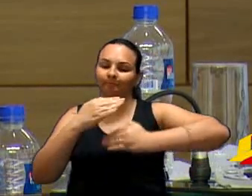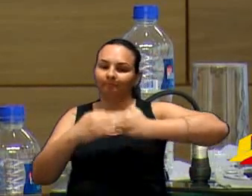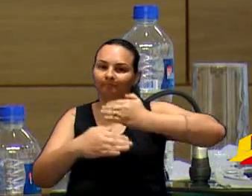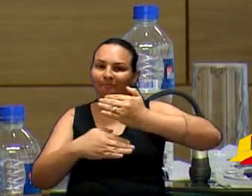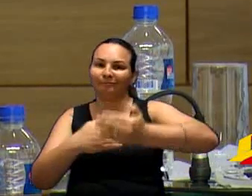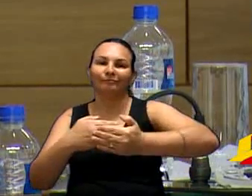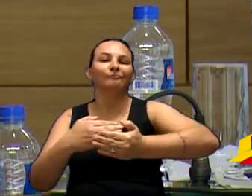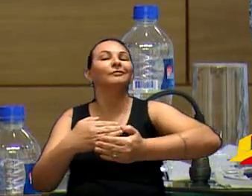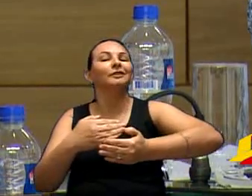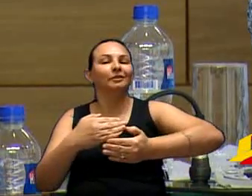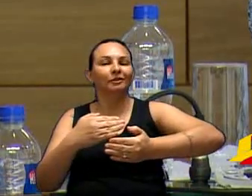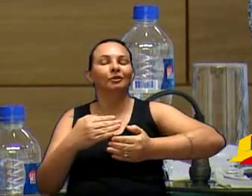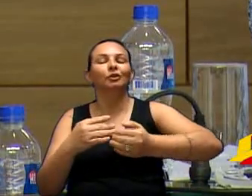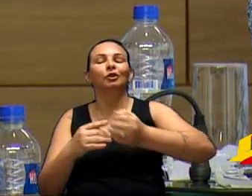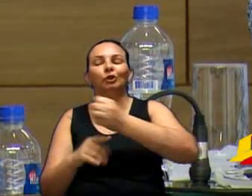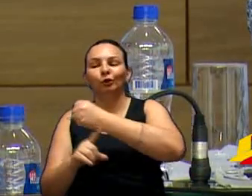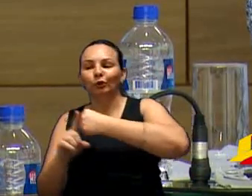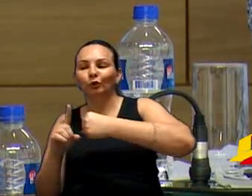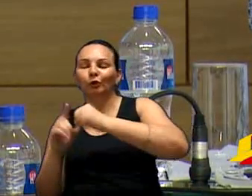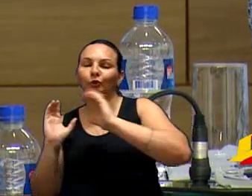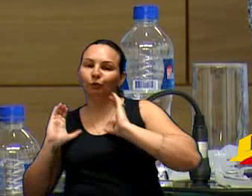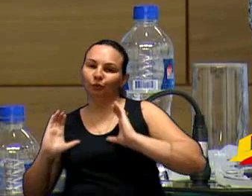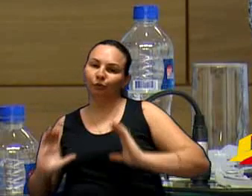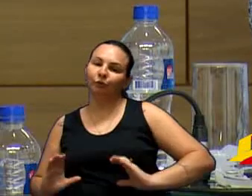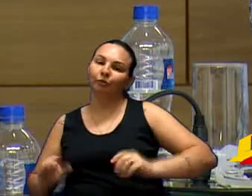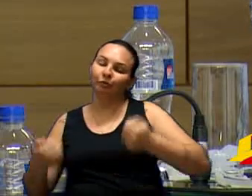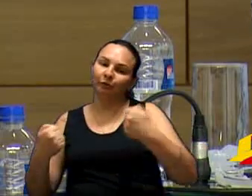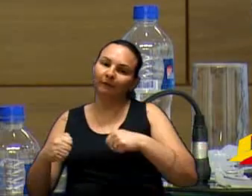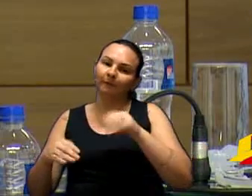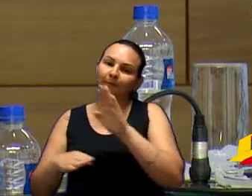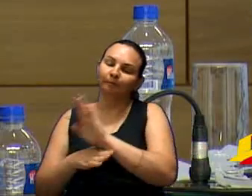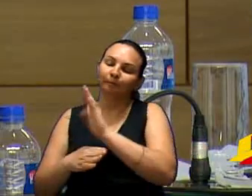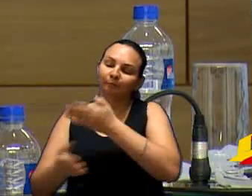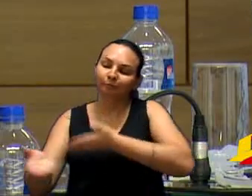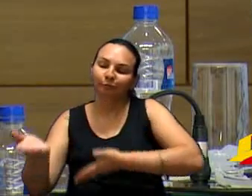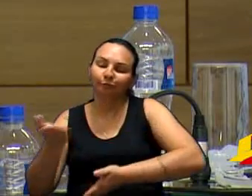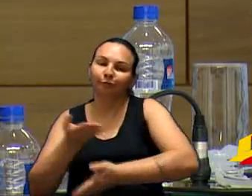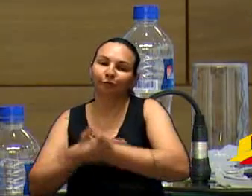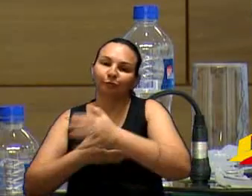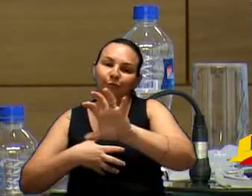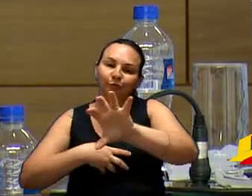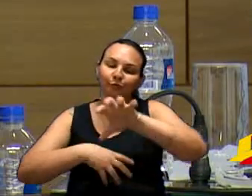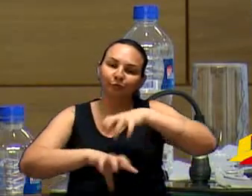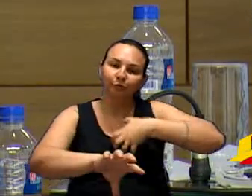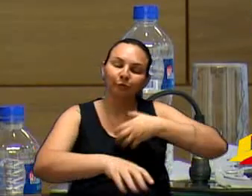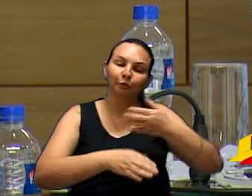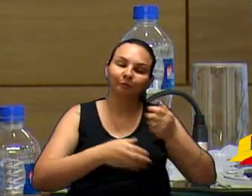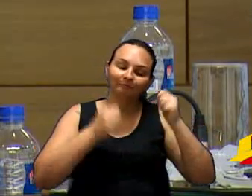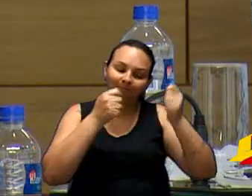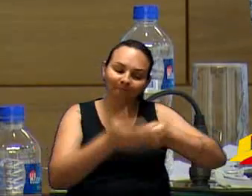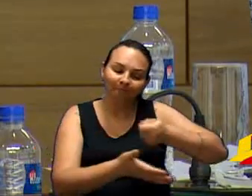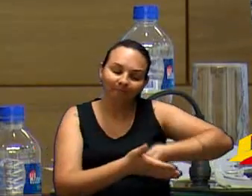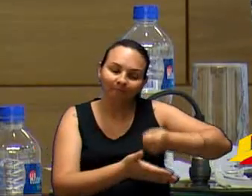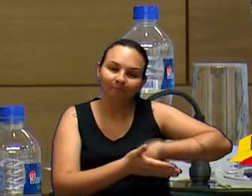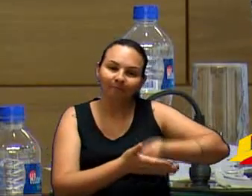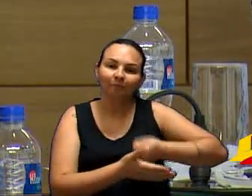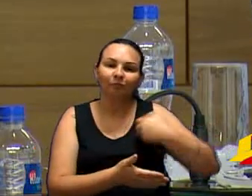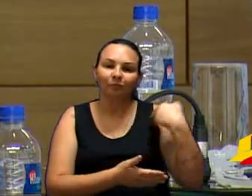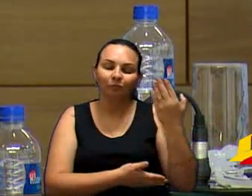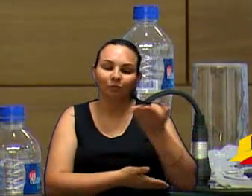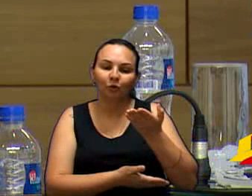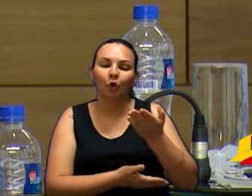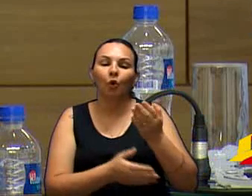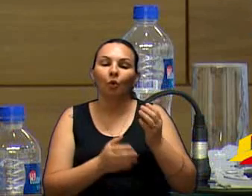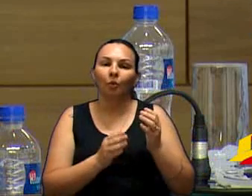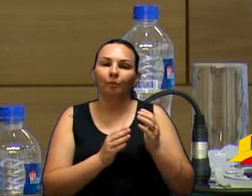outro caminho senão da sociedade civil organizada com 65 têm feito se mobilizar fazer as pressões de maneira organizada